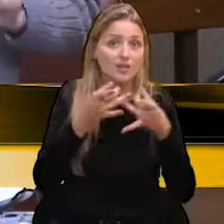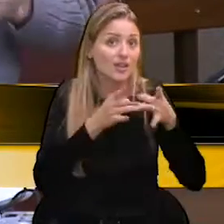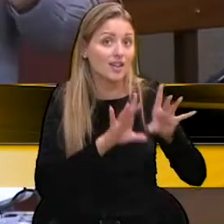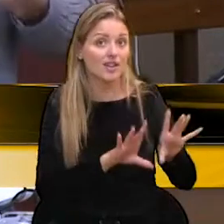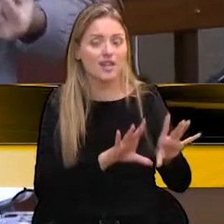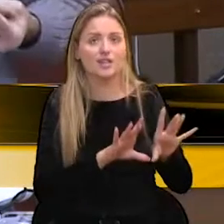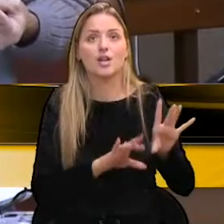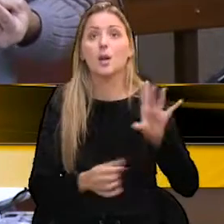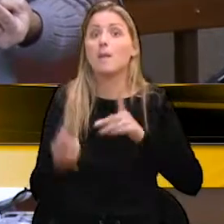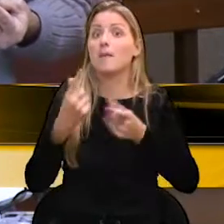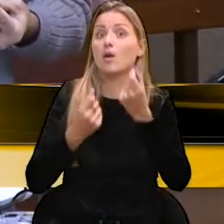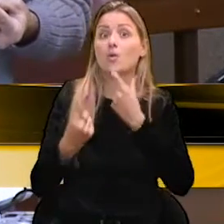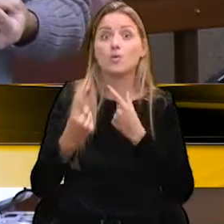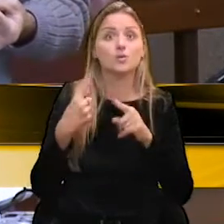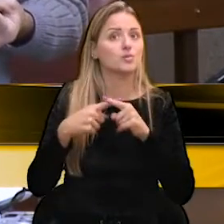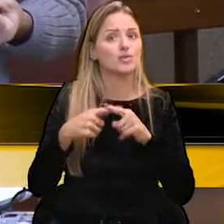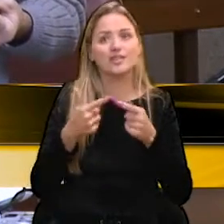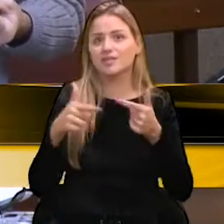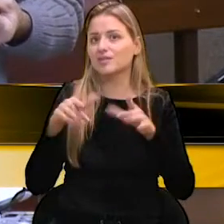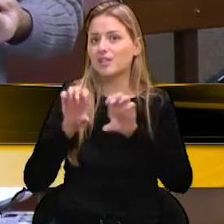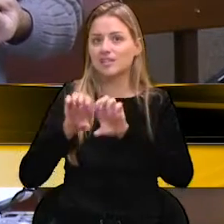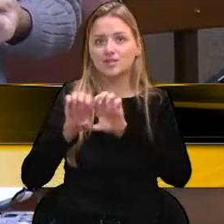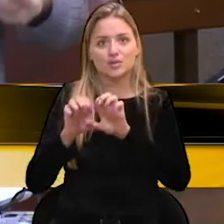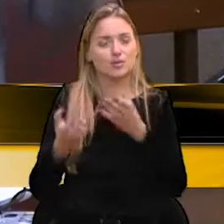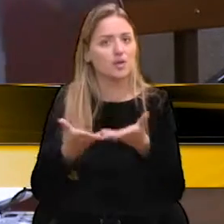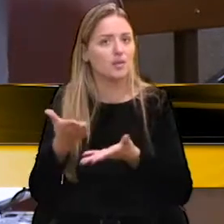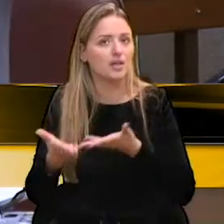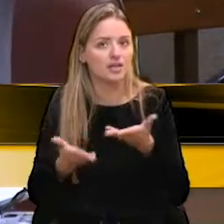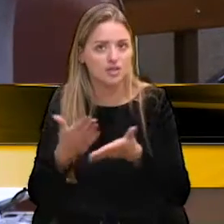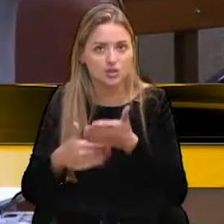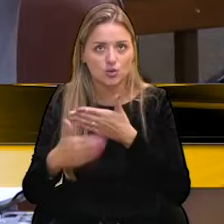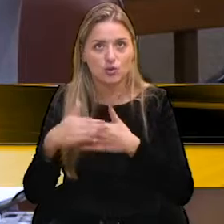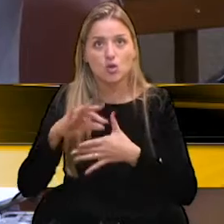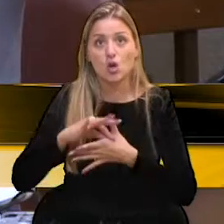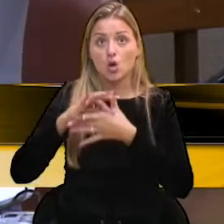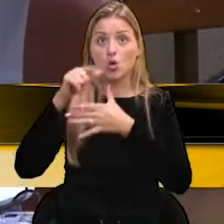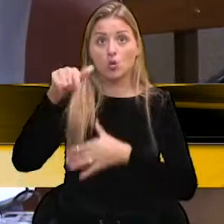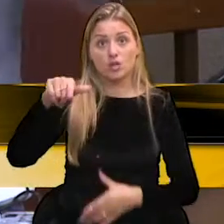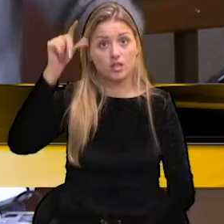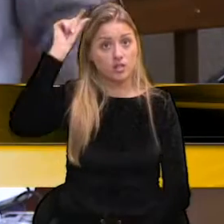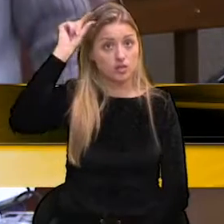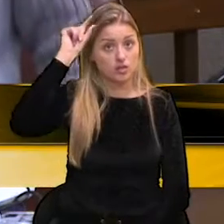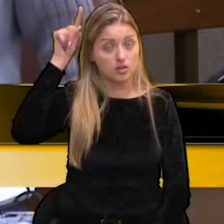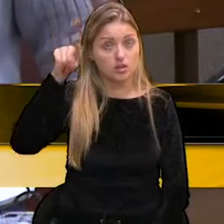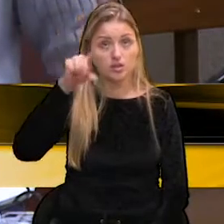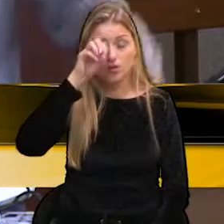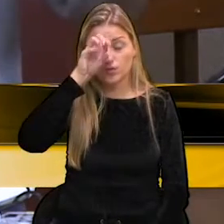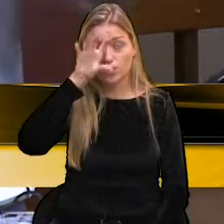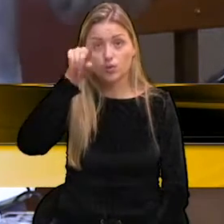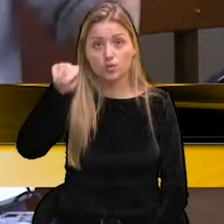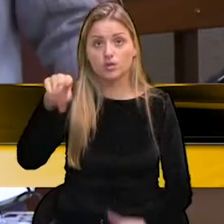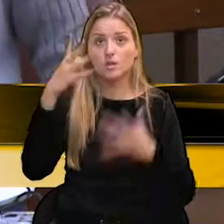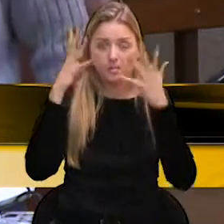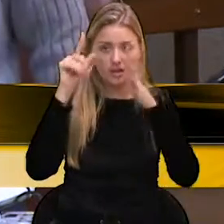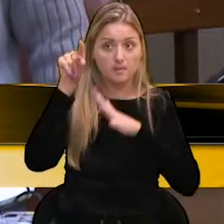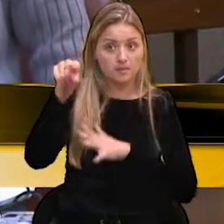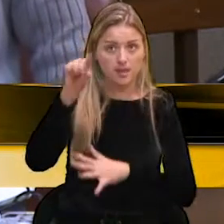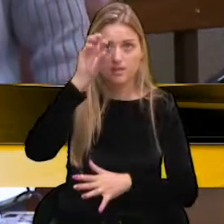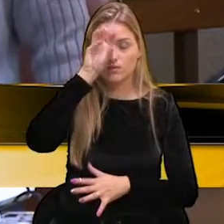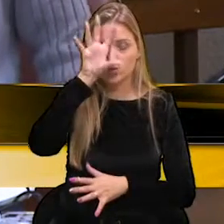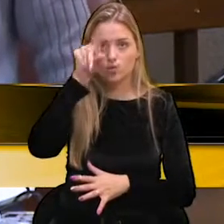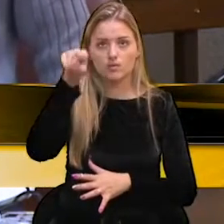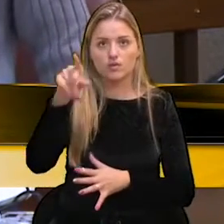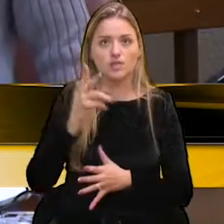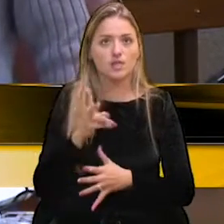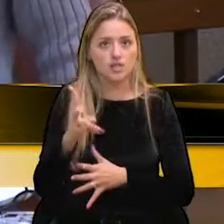alguns, não, porque eles não têm estrutura para atender todos, tá? O líder do governo está ausente, o vereador Fiuza está aqui presente. Parabéns, Fiuza, que o senhor está sempre